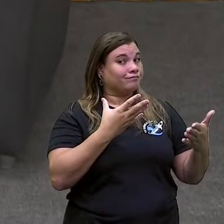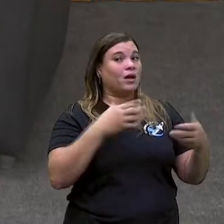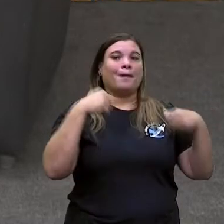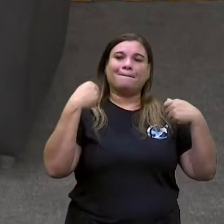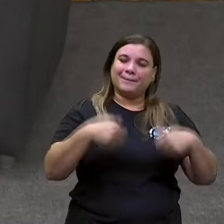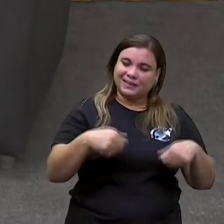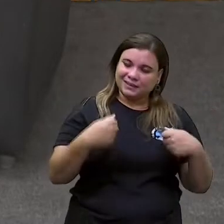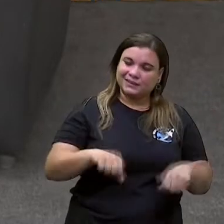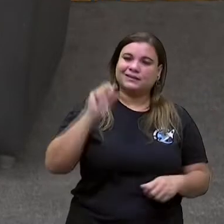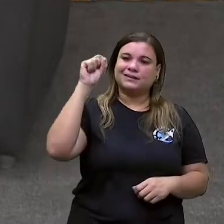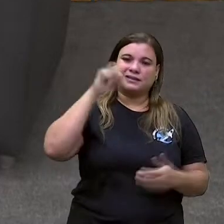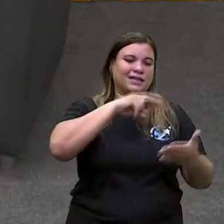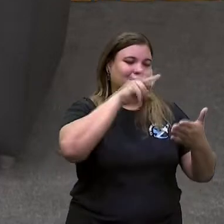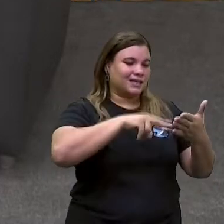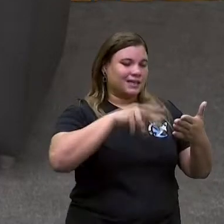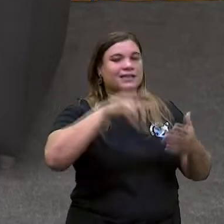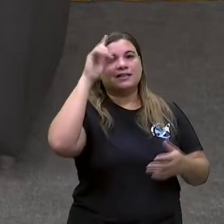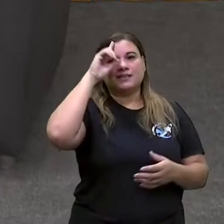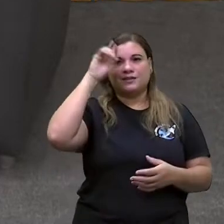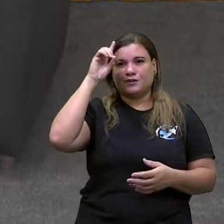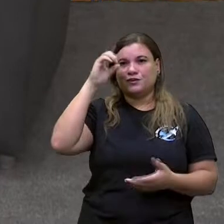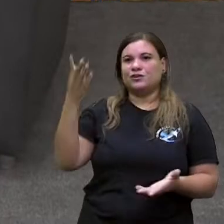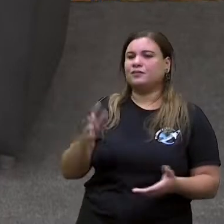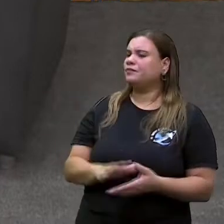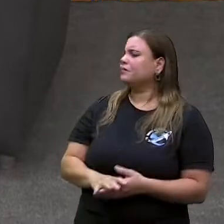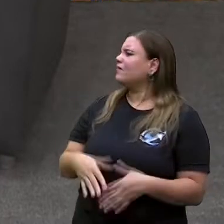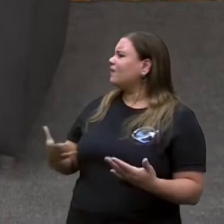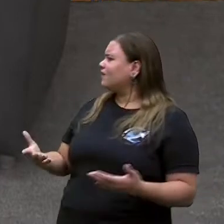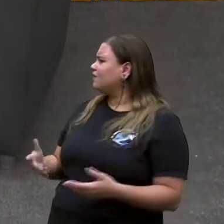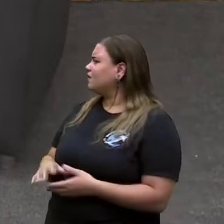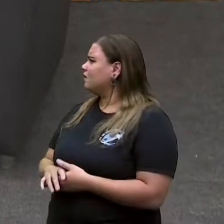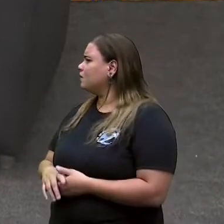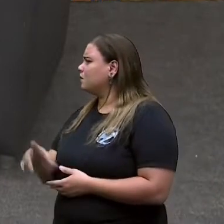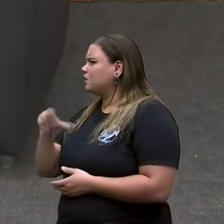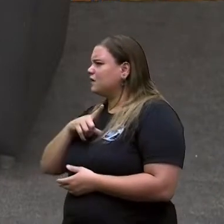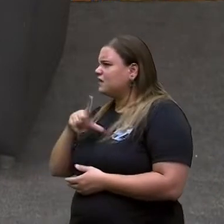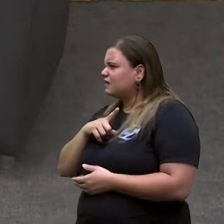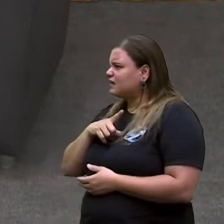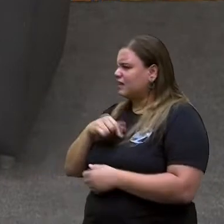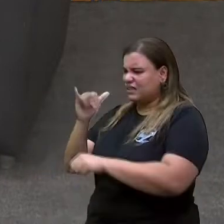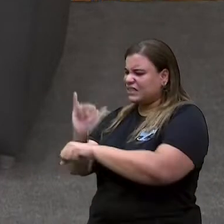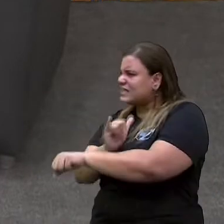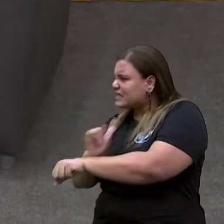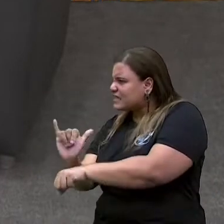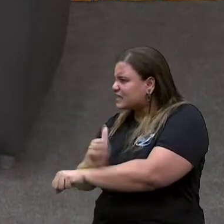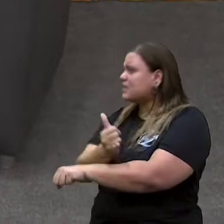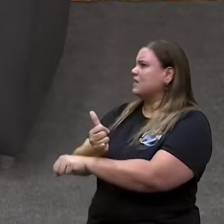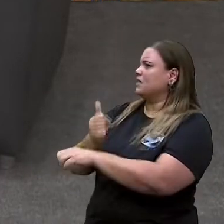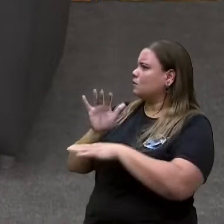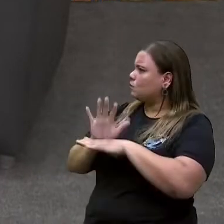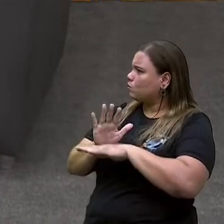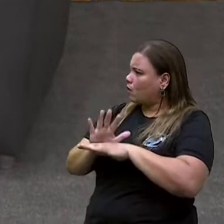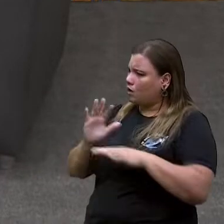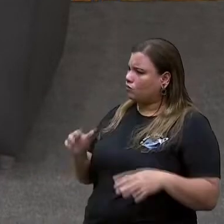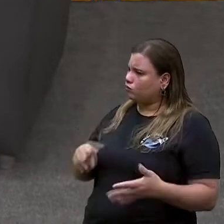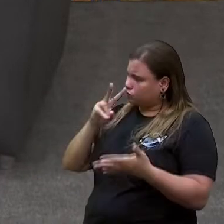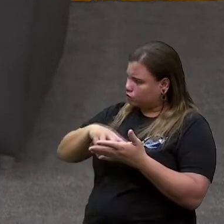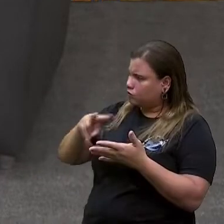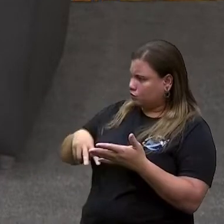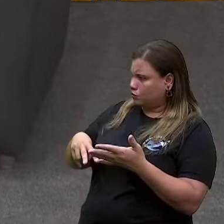pouquinho por cada dia, né, de quem está começando, existe outra estratégia de leitura? Você fala no sentido